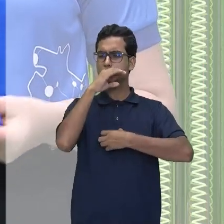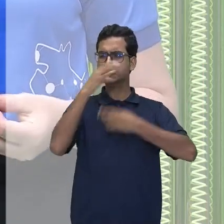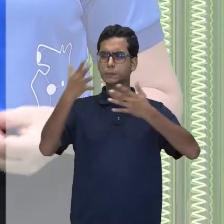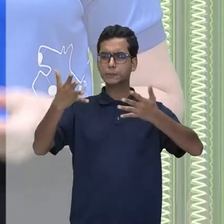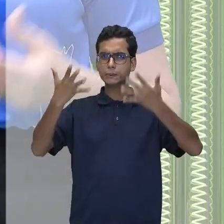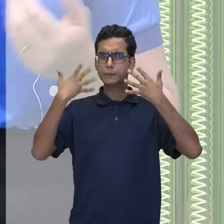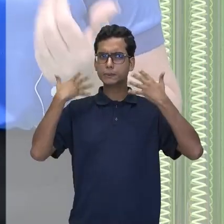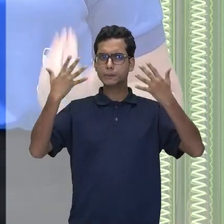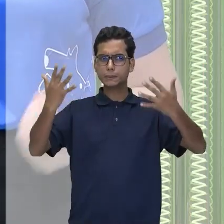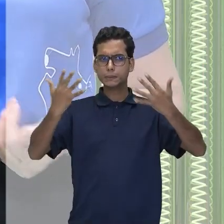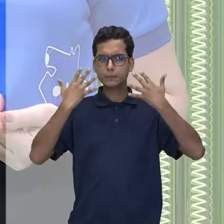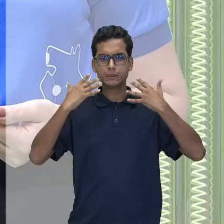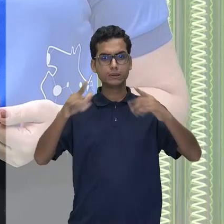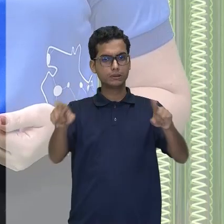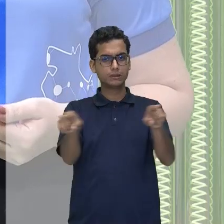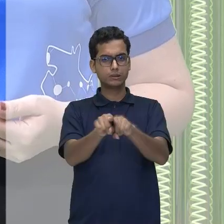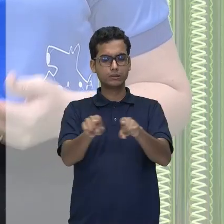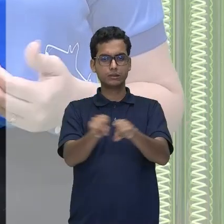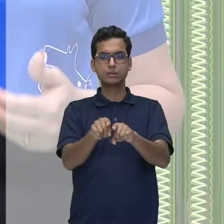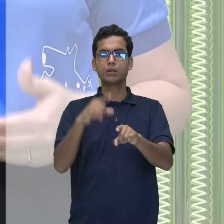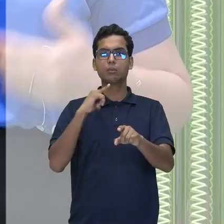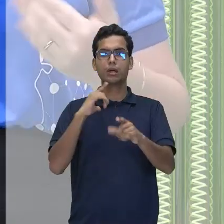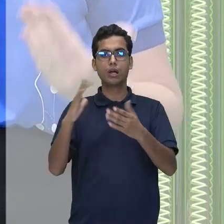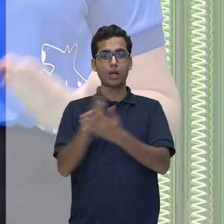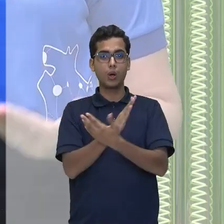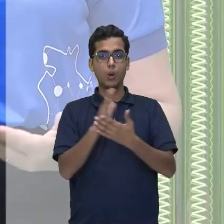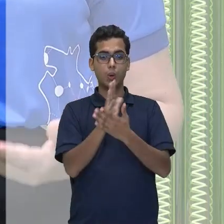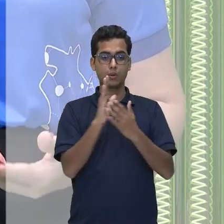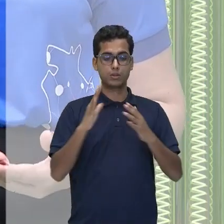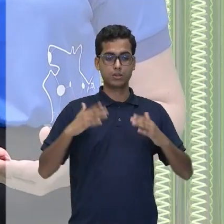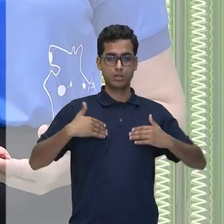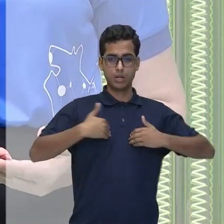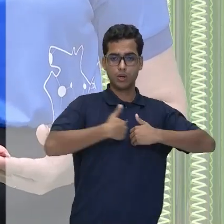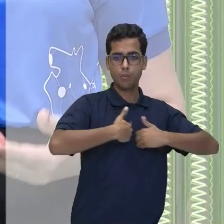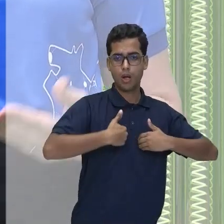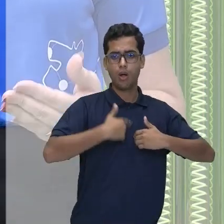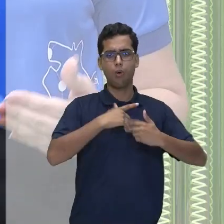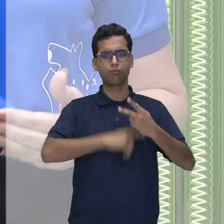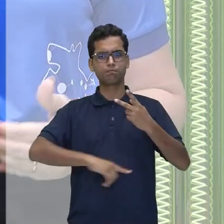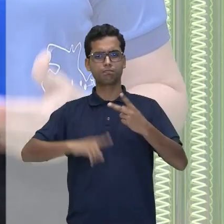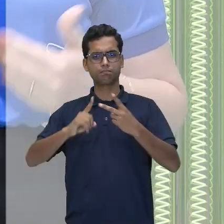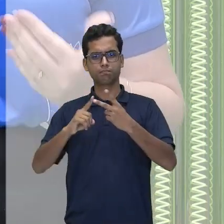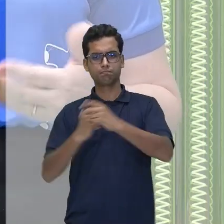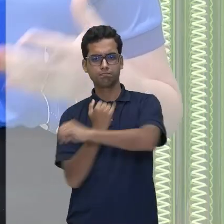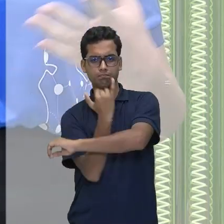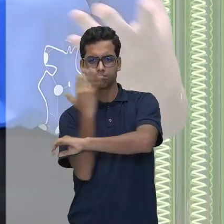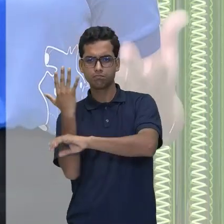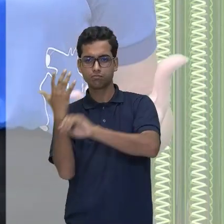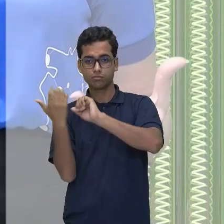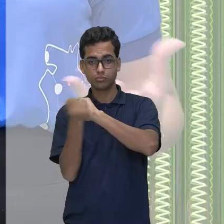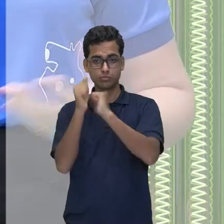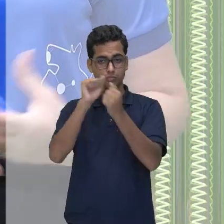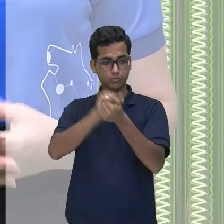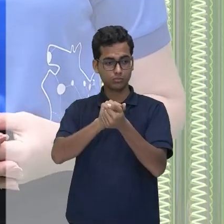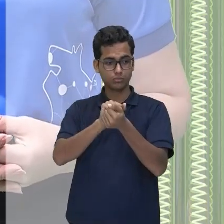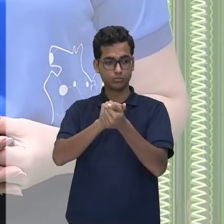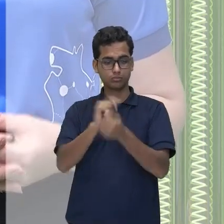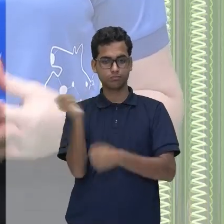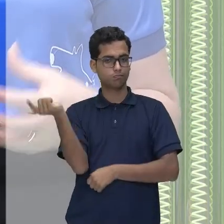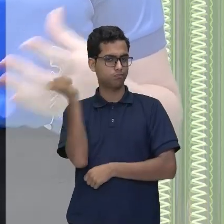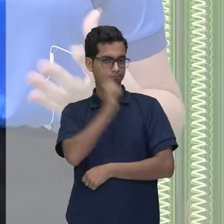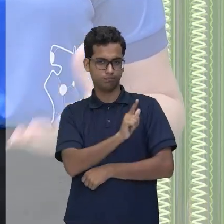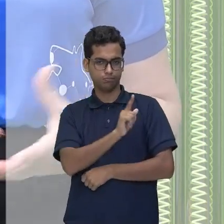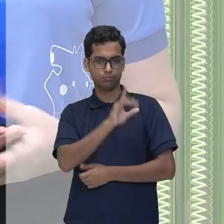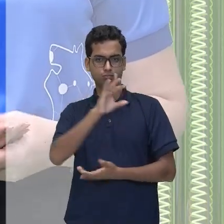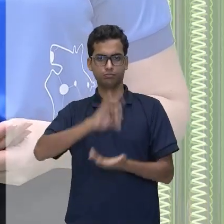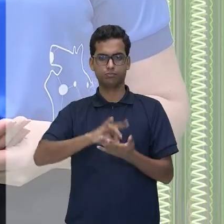plantas, também podem não estar adaptados a essa mudança assim tão drástica, né? O que poderia colapsar mesmo aí a